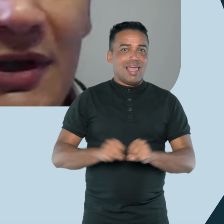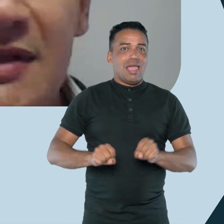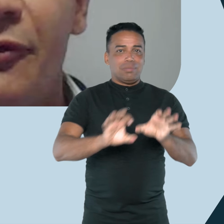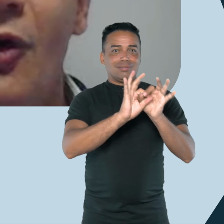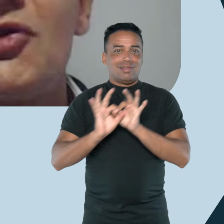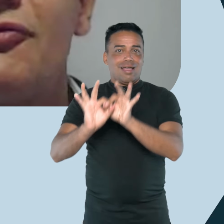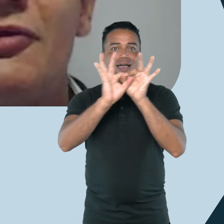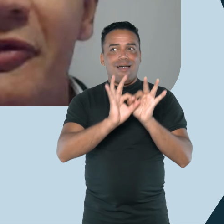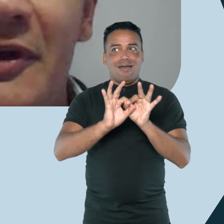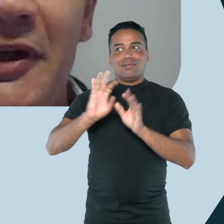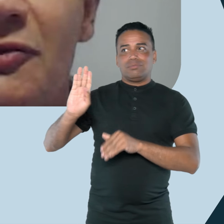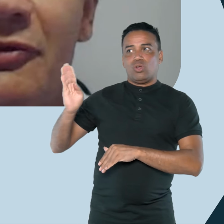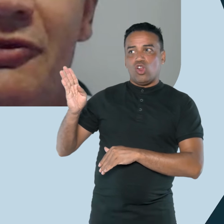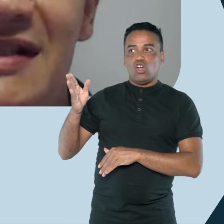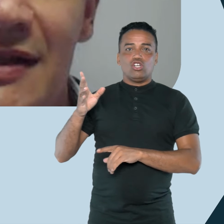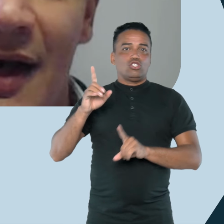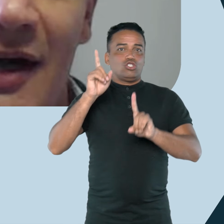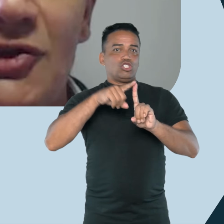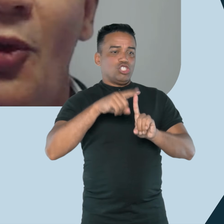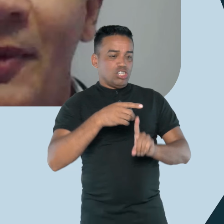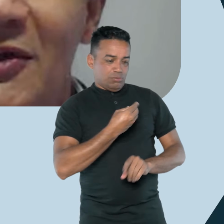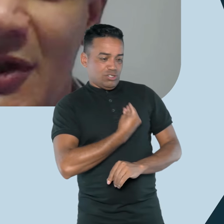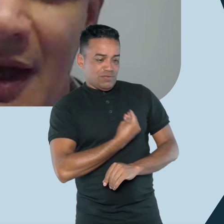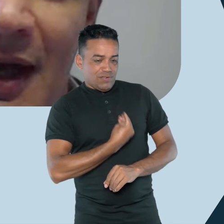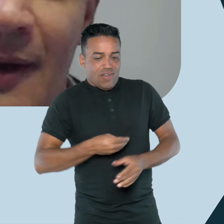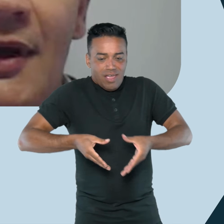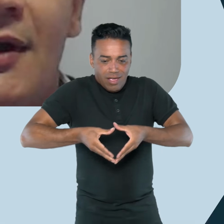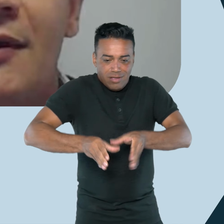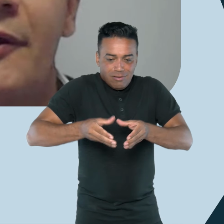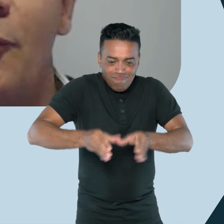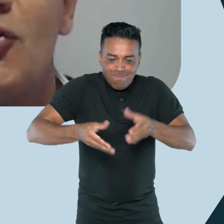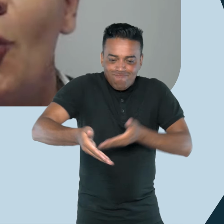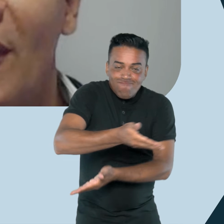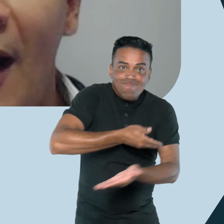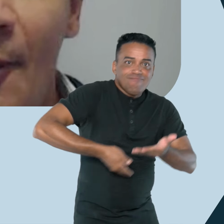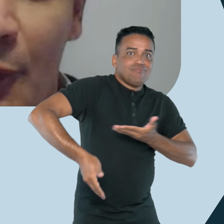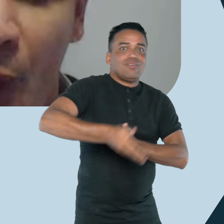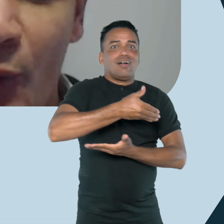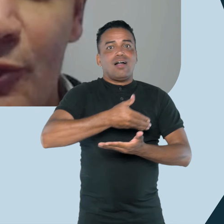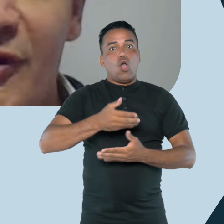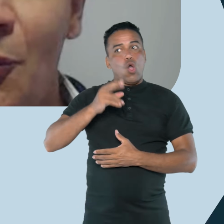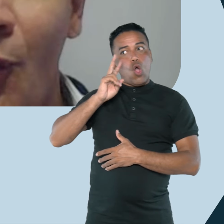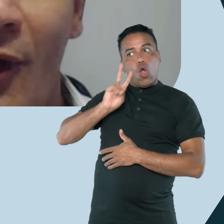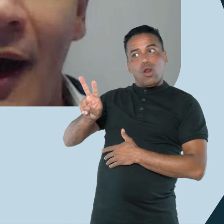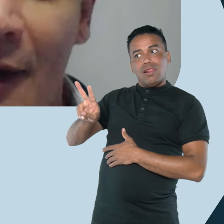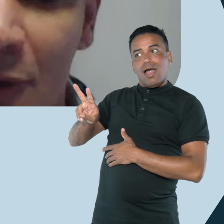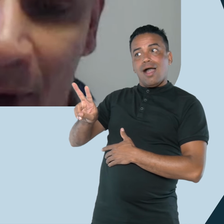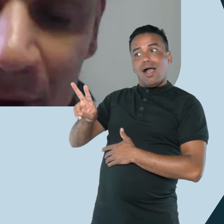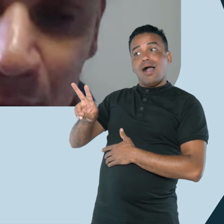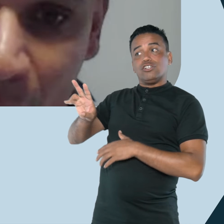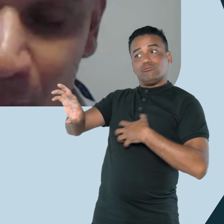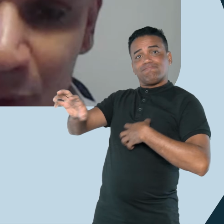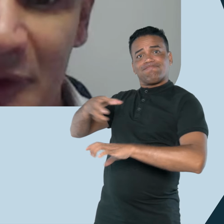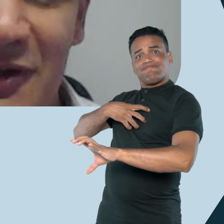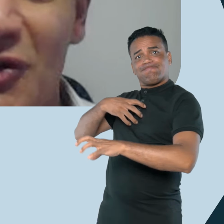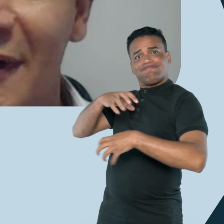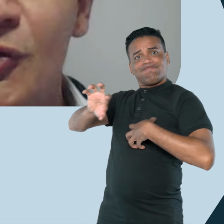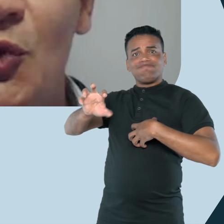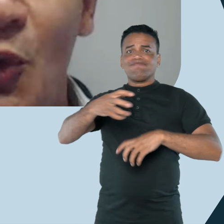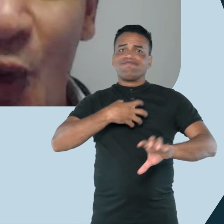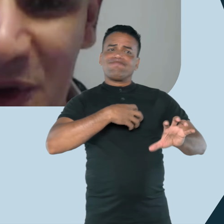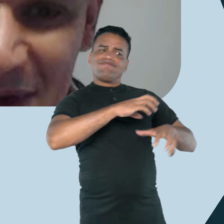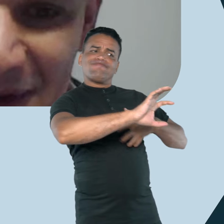com outras formas de viver, de vivenciar, de compartilhar, entendeu? De olhar para o outro, de se colocar no lugar do outro, né?